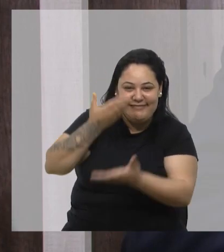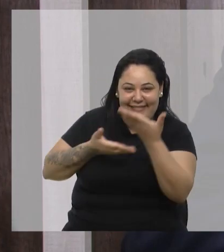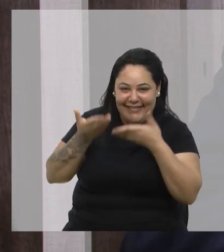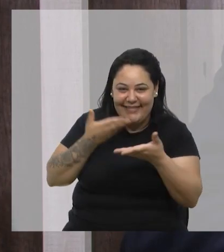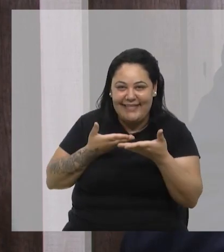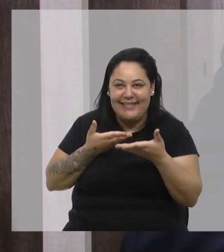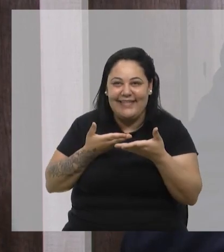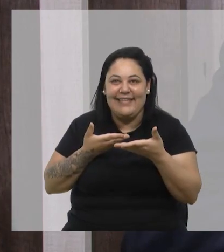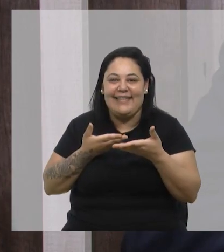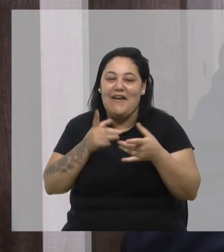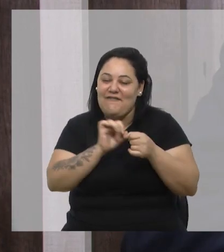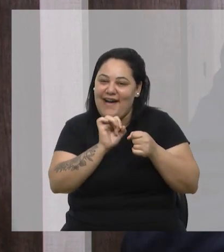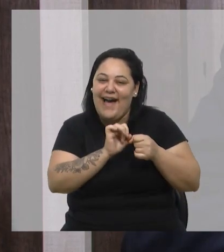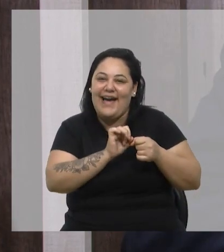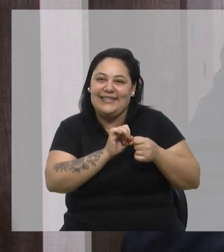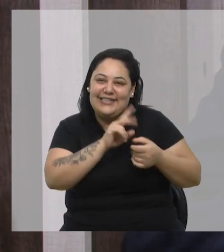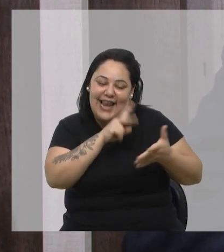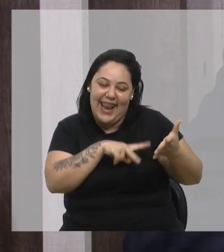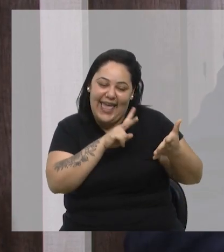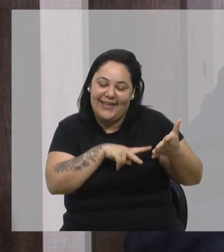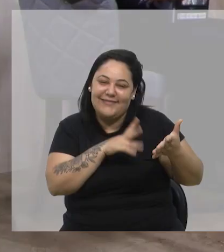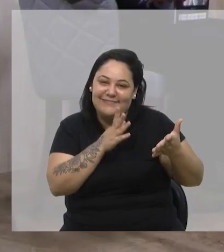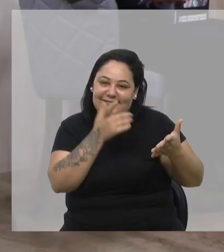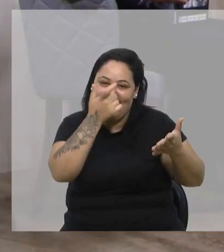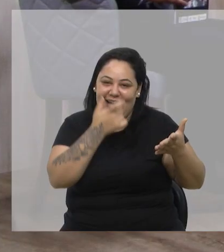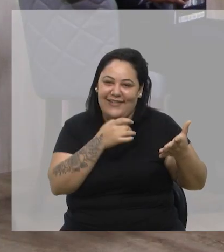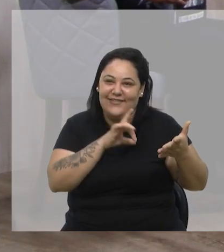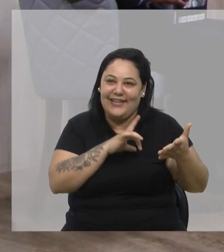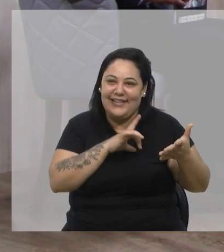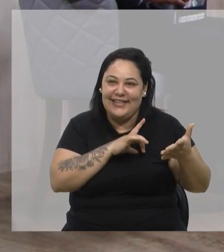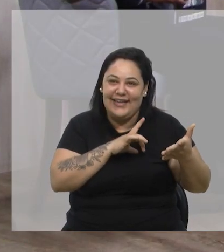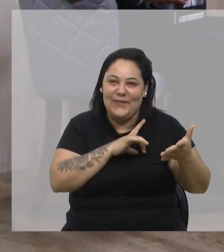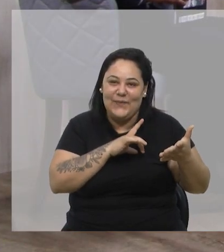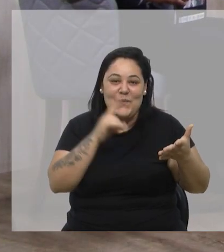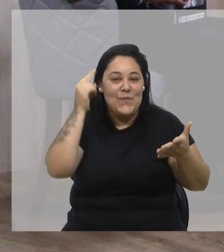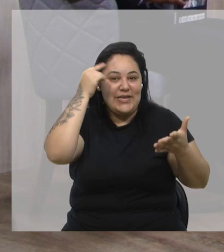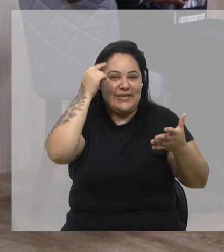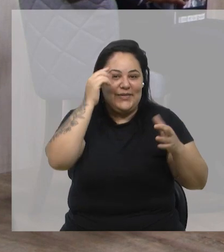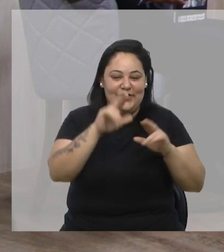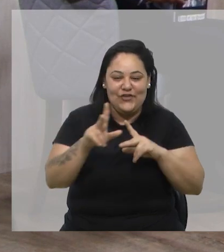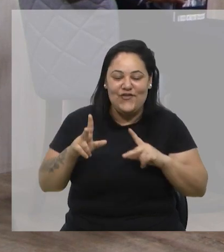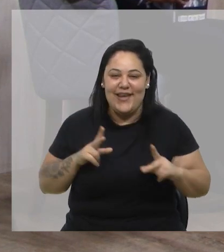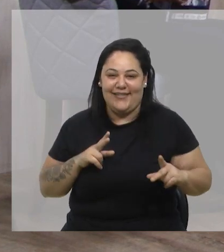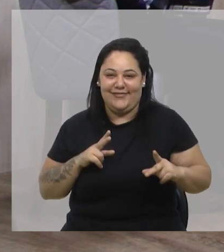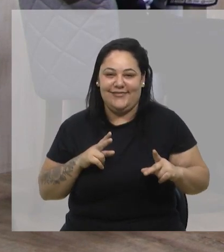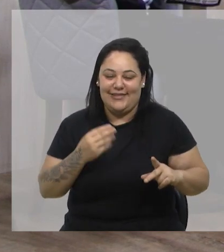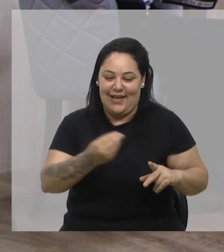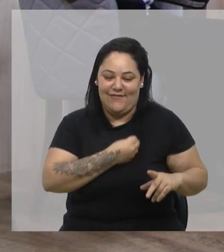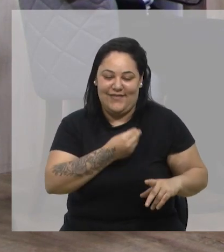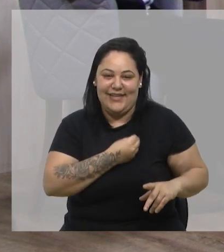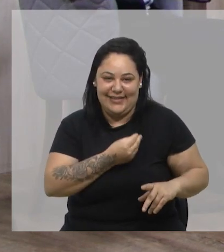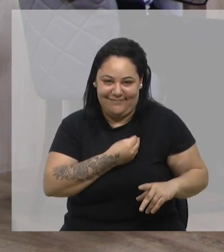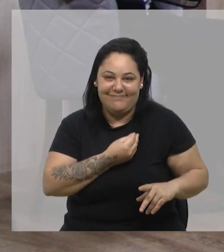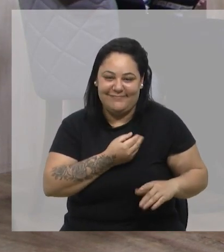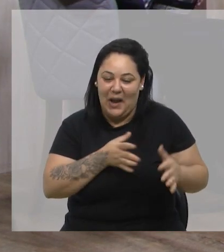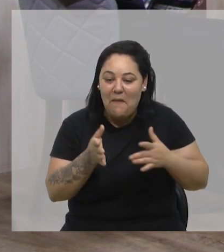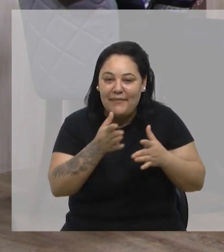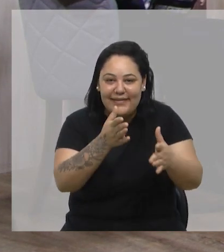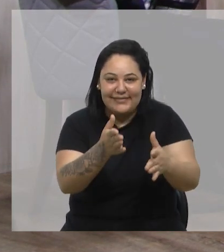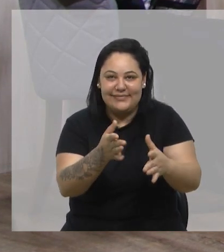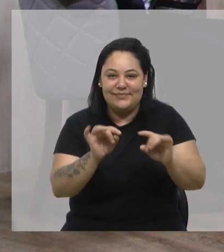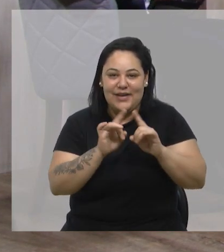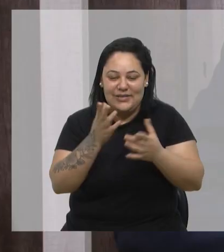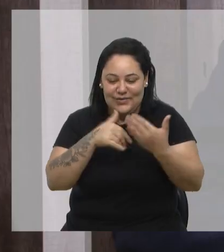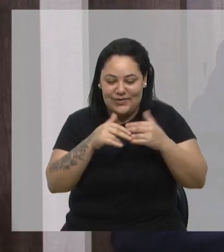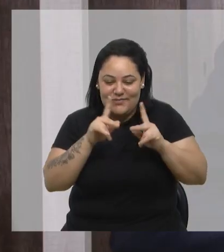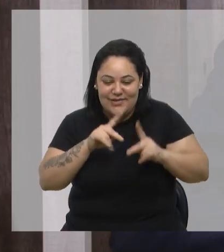psicanalistas e façam terapia e leiam, ninguém vai ter uma conclusão definitiva ao longo da vida. Fica sempre naquela